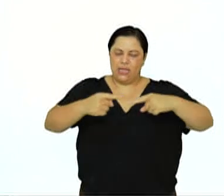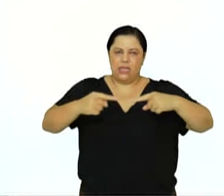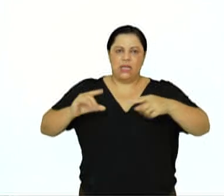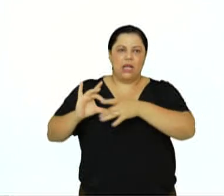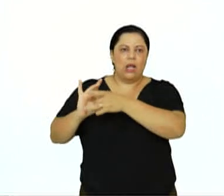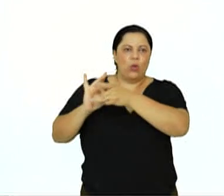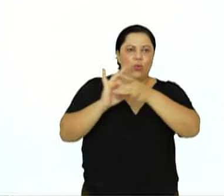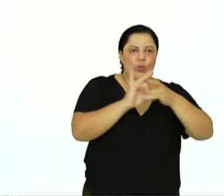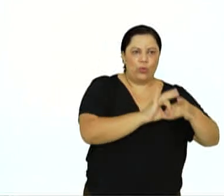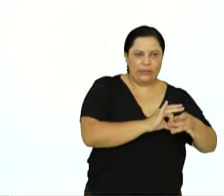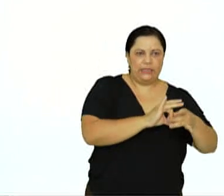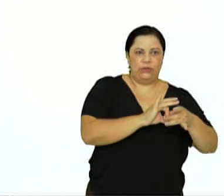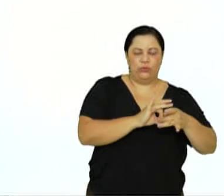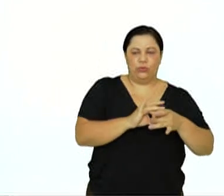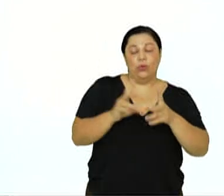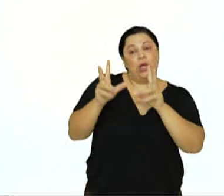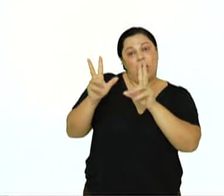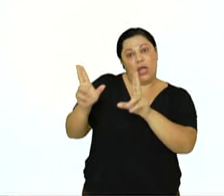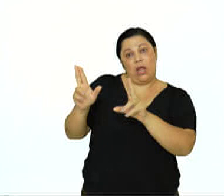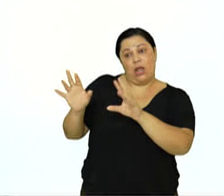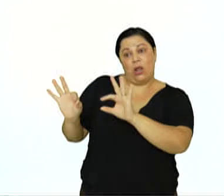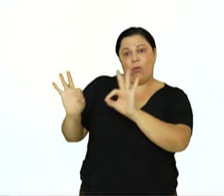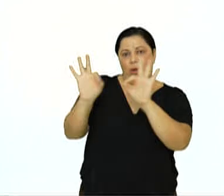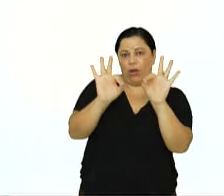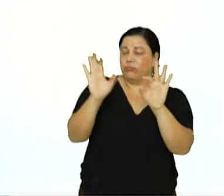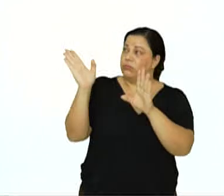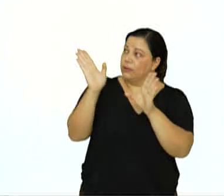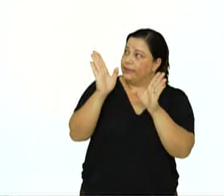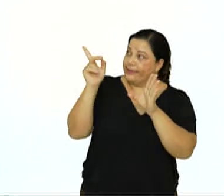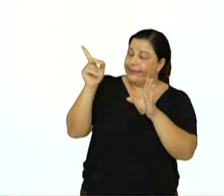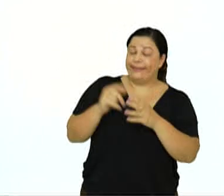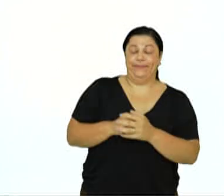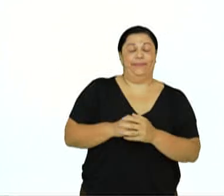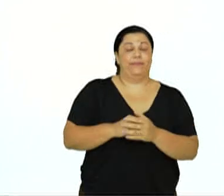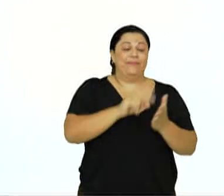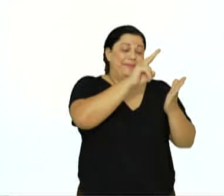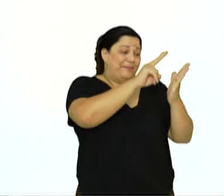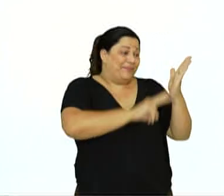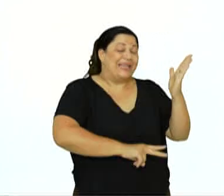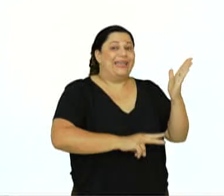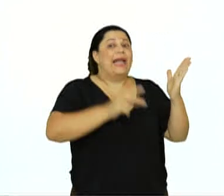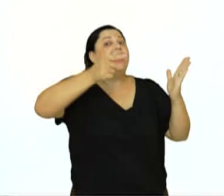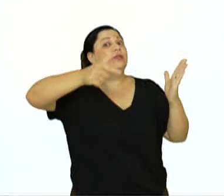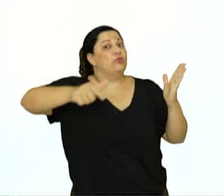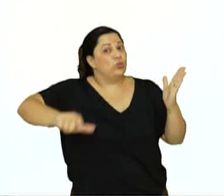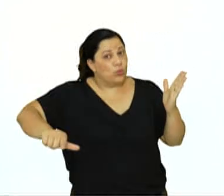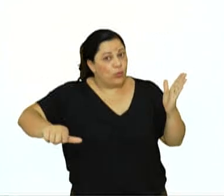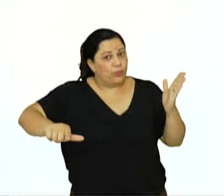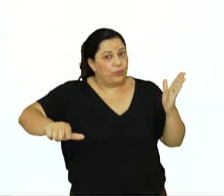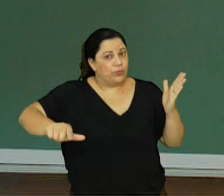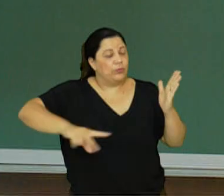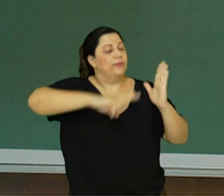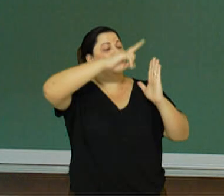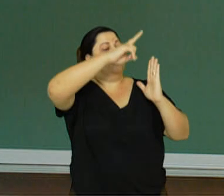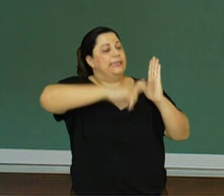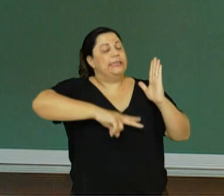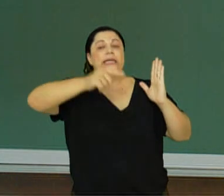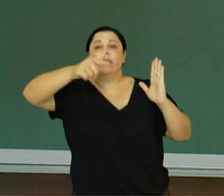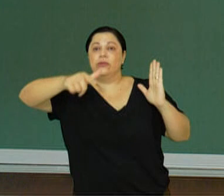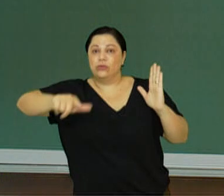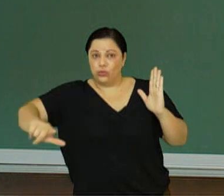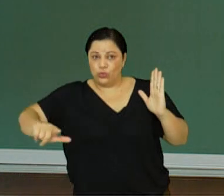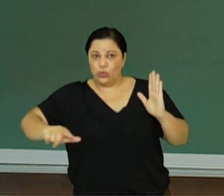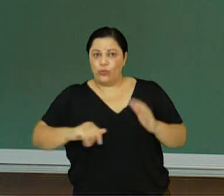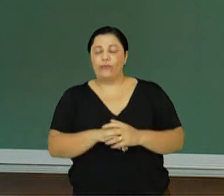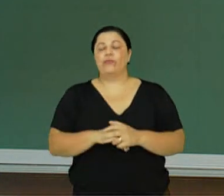conforme a figura aqui do lado. Traduzindo, a gente tem que ler, reler a questão. Então aqui nós temos que a